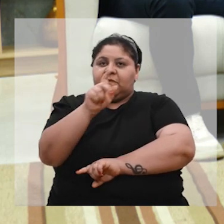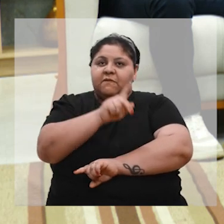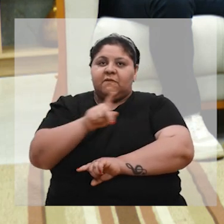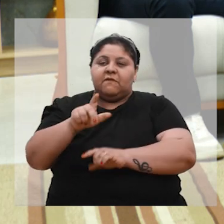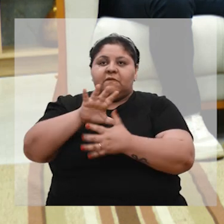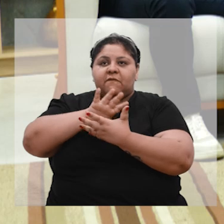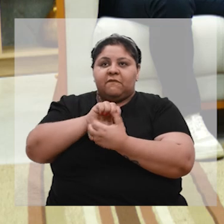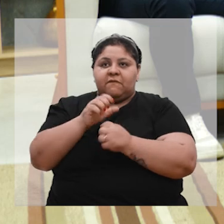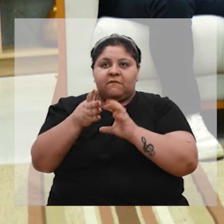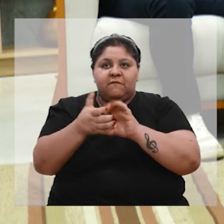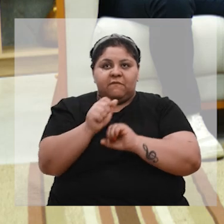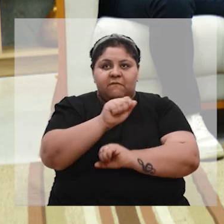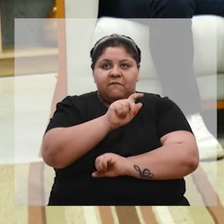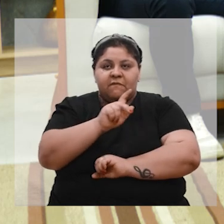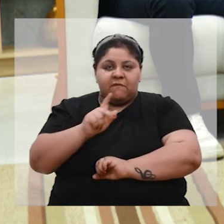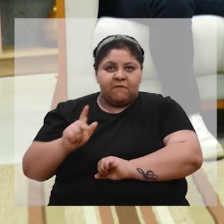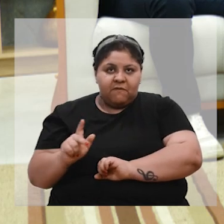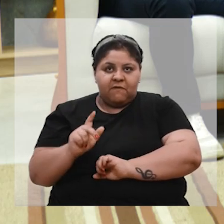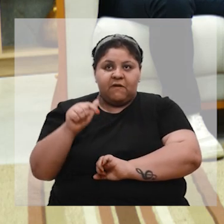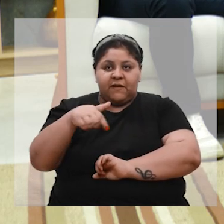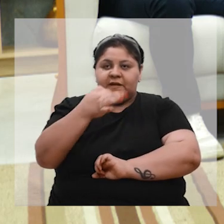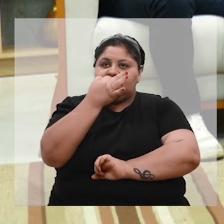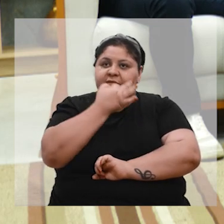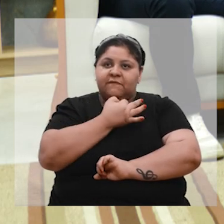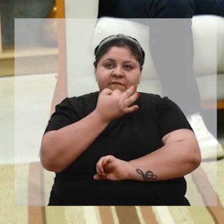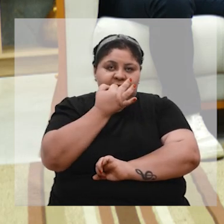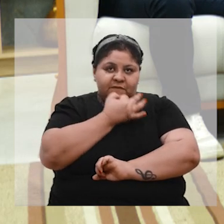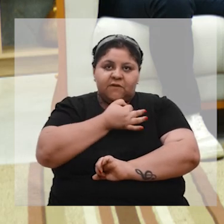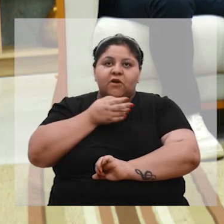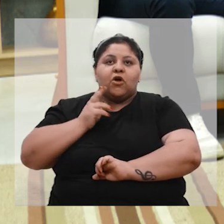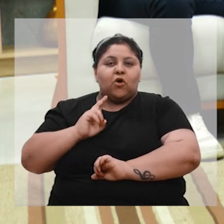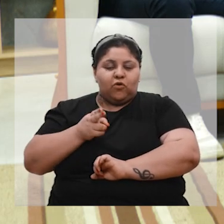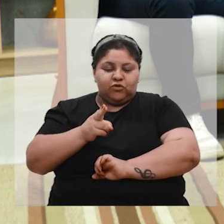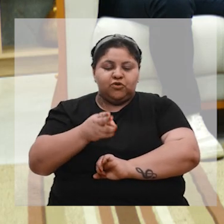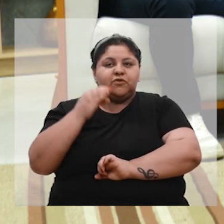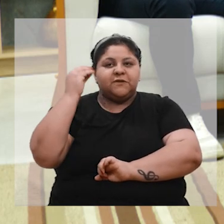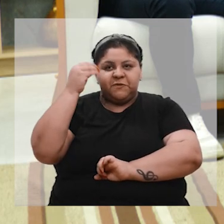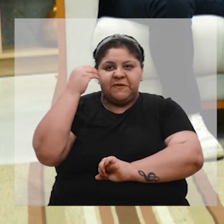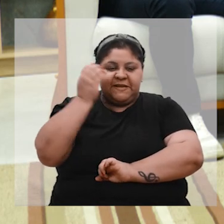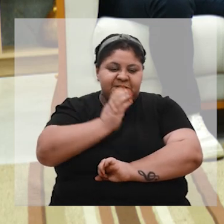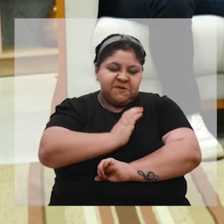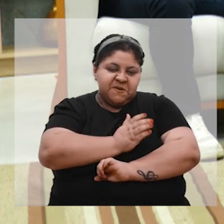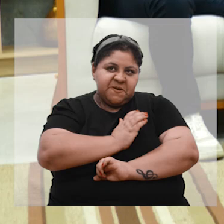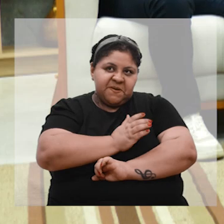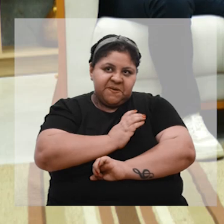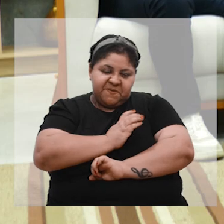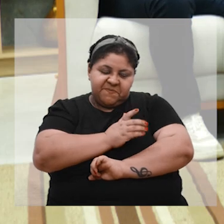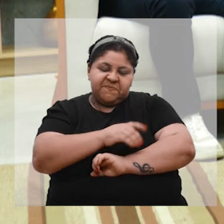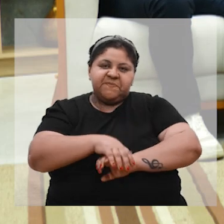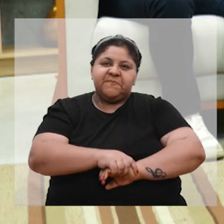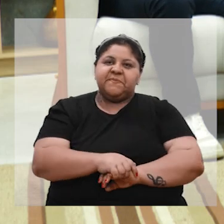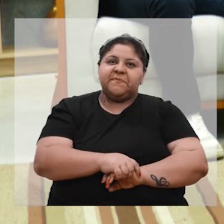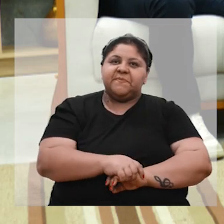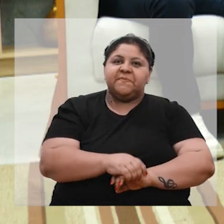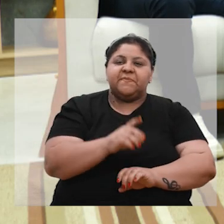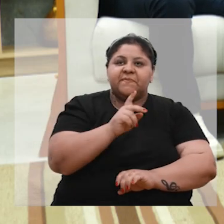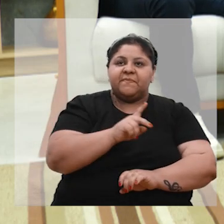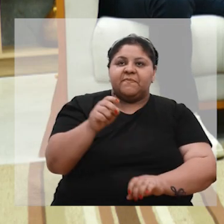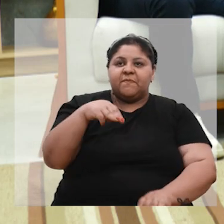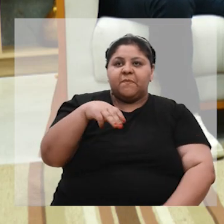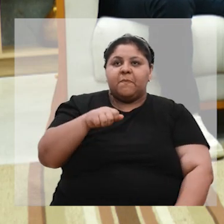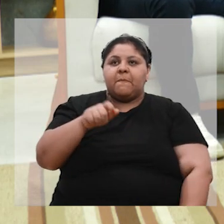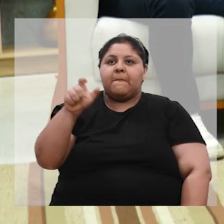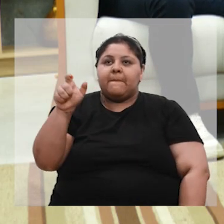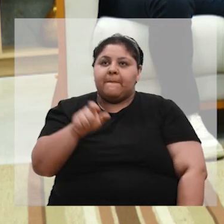de artes, aposentada da rede municipal, mas não deixa a docência, né, tá no coração, e ex-diretora de escola, e o professor